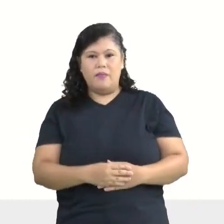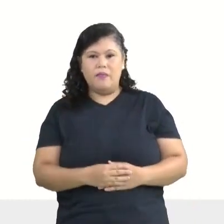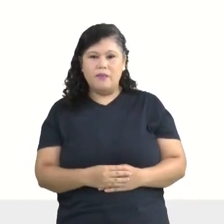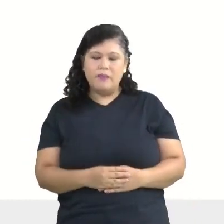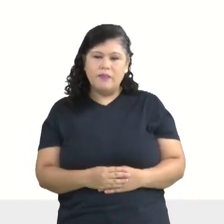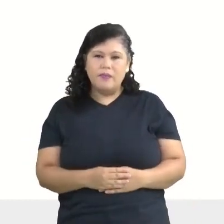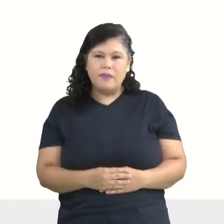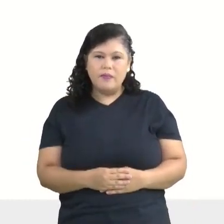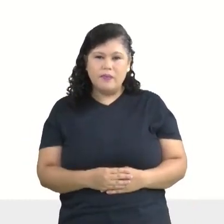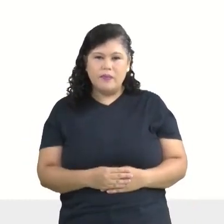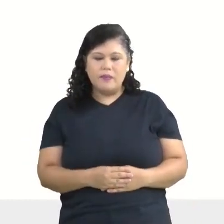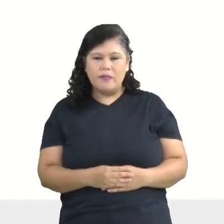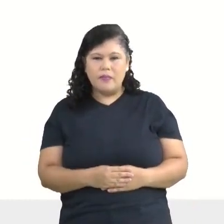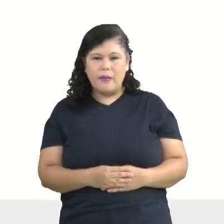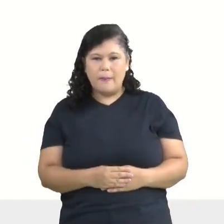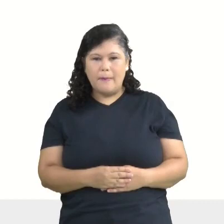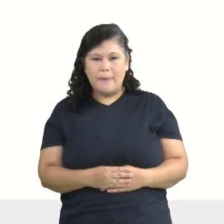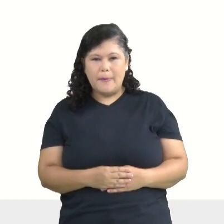parecidos.